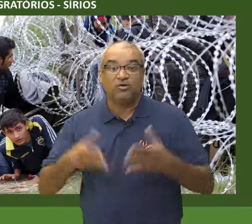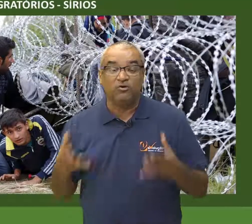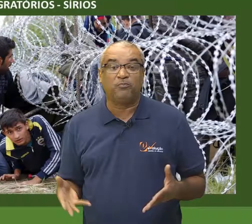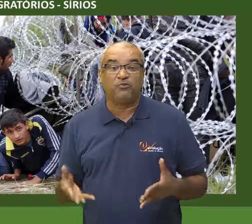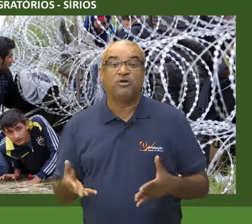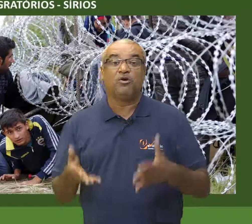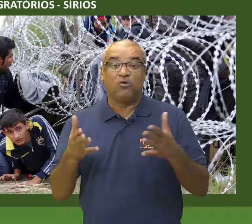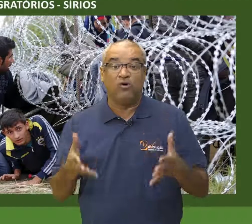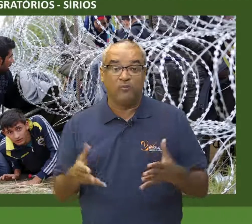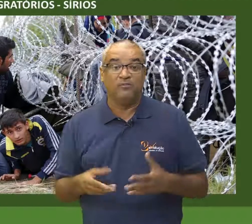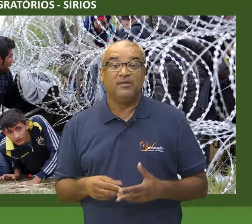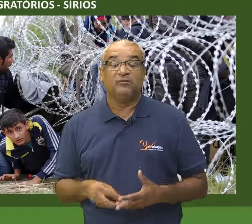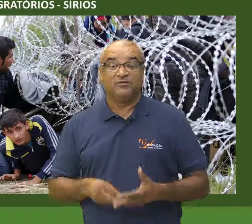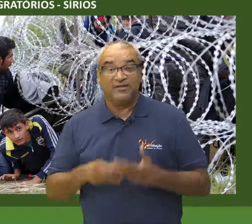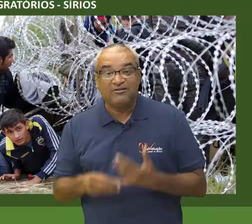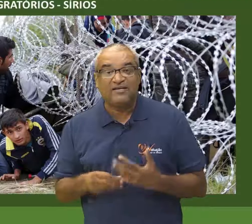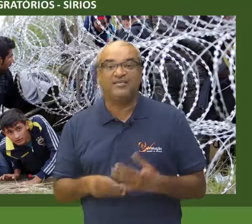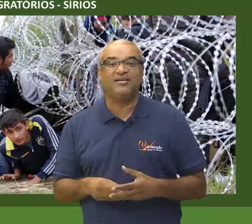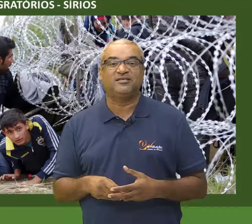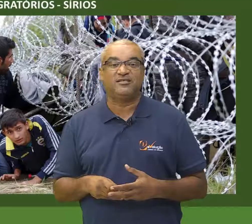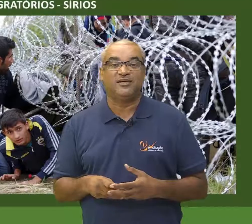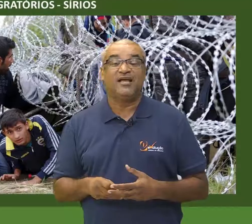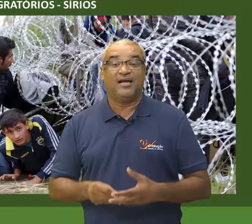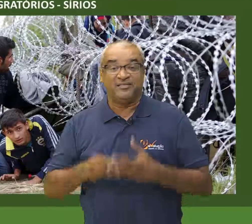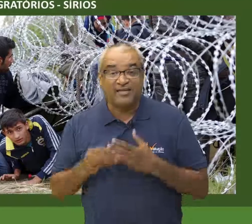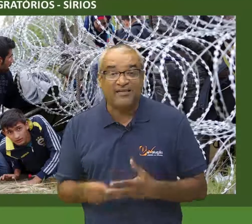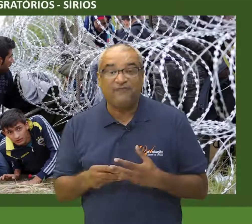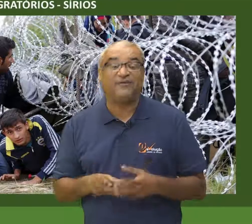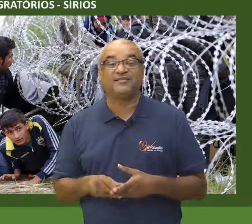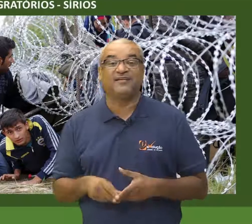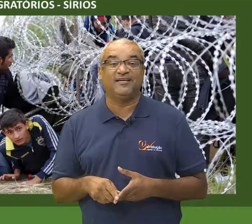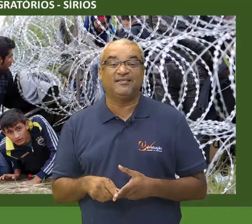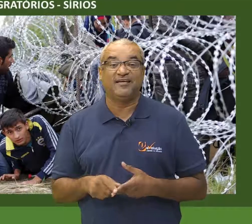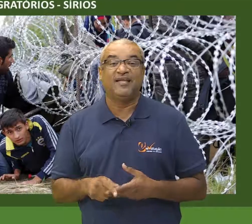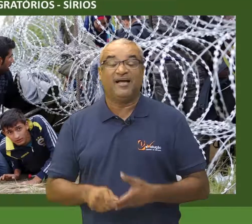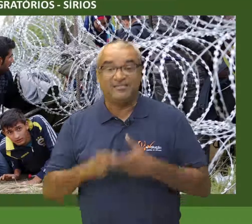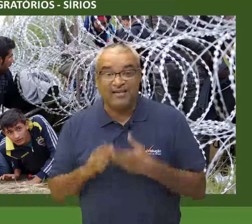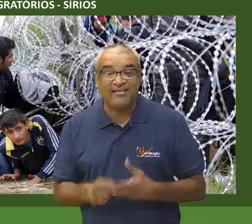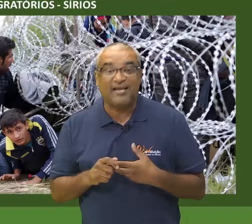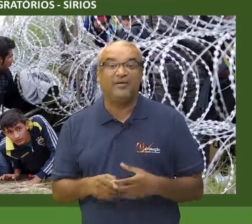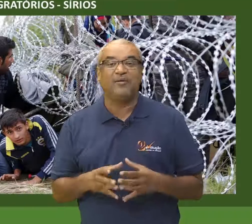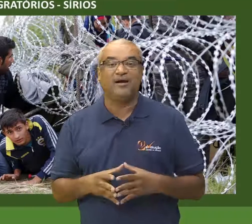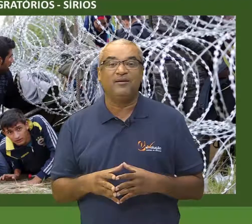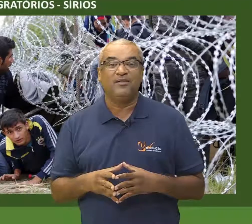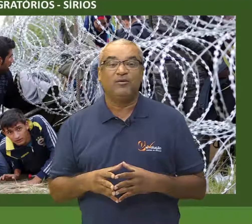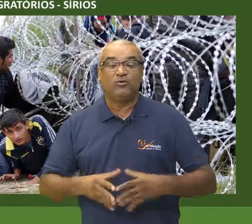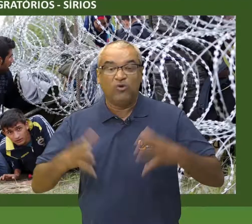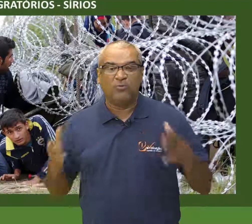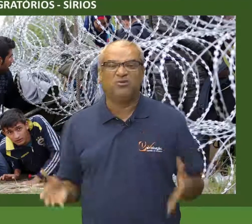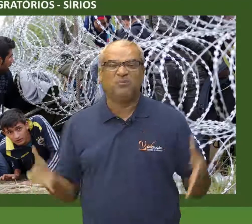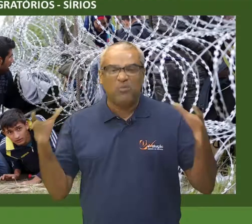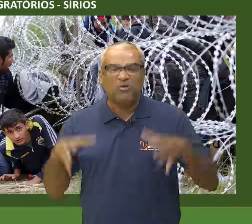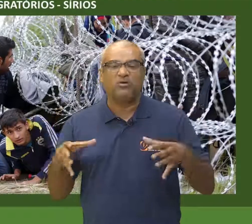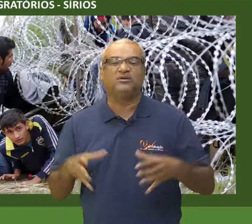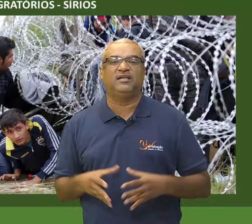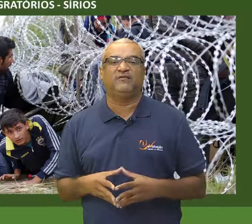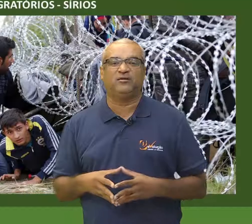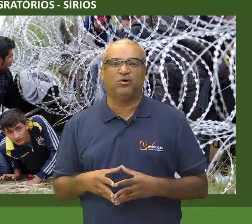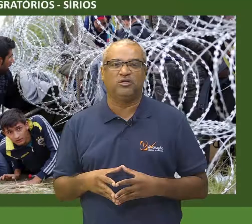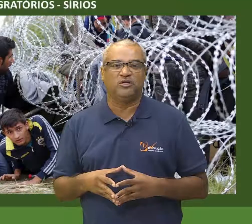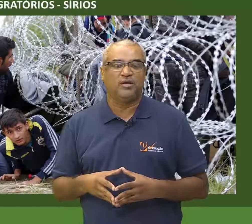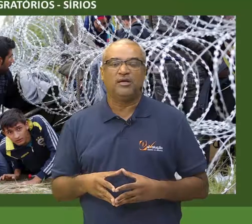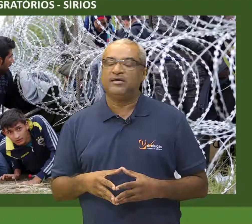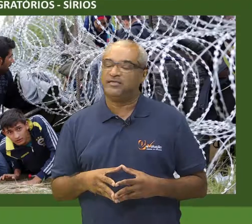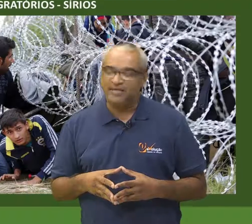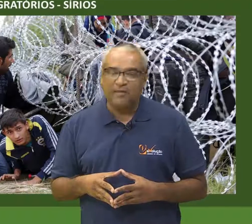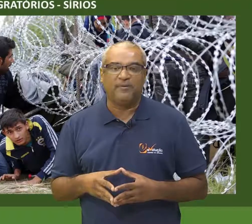de grupos como os neonazistas, a direita francesa, a direita alemã, grupos muito